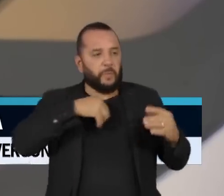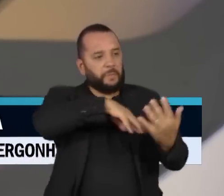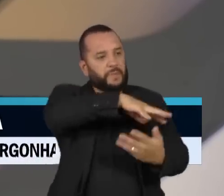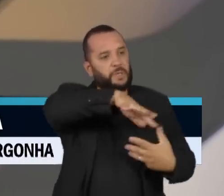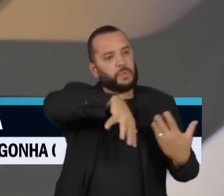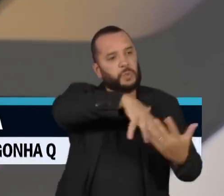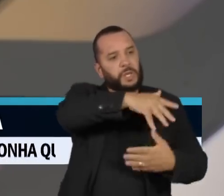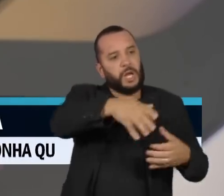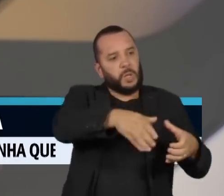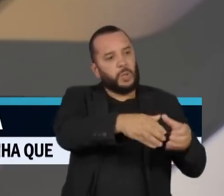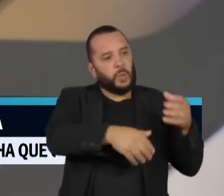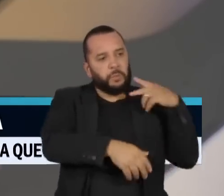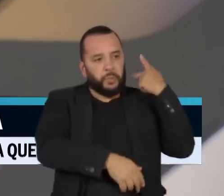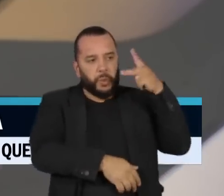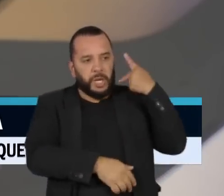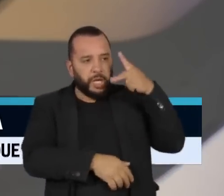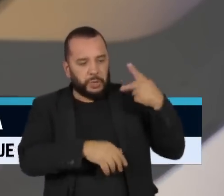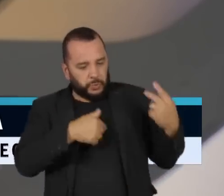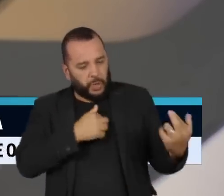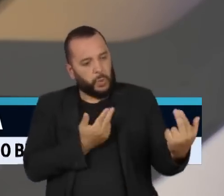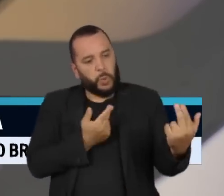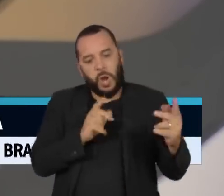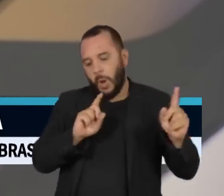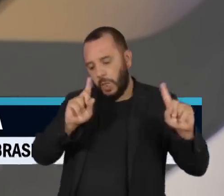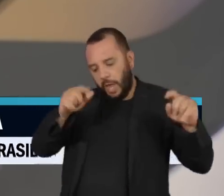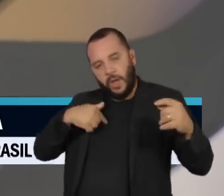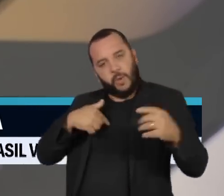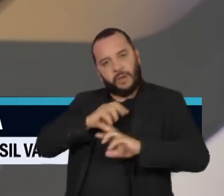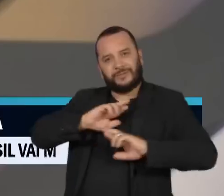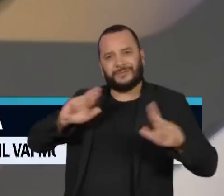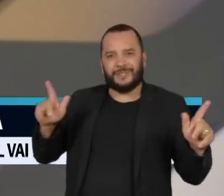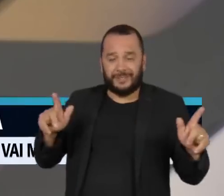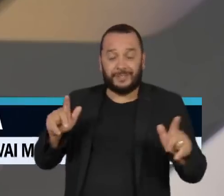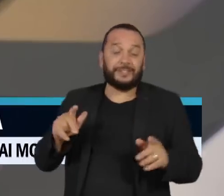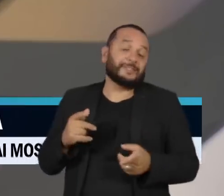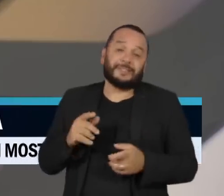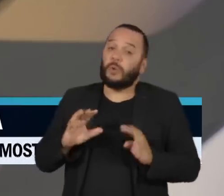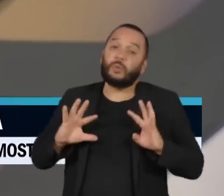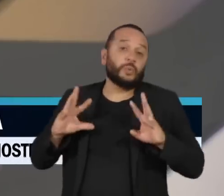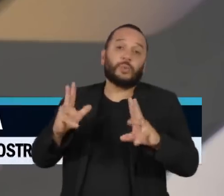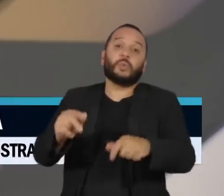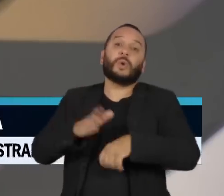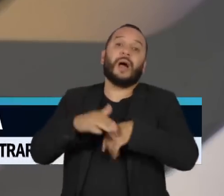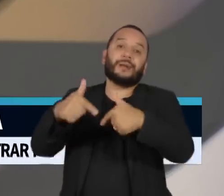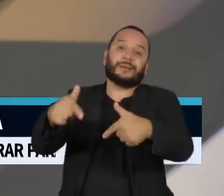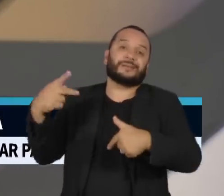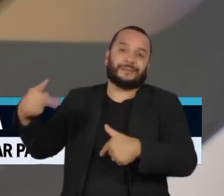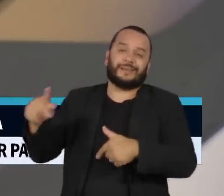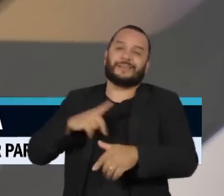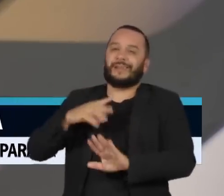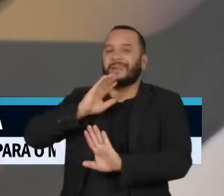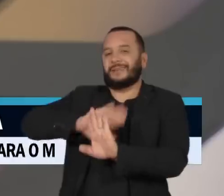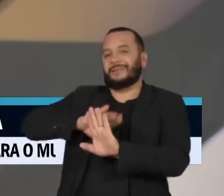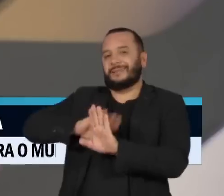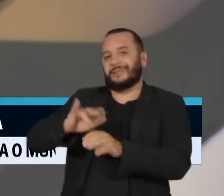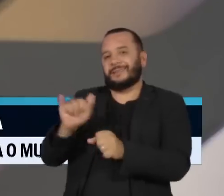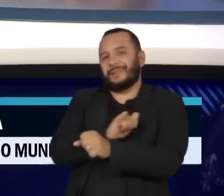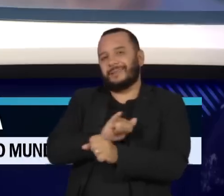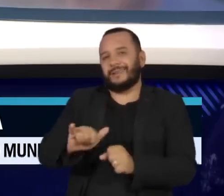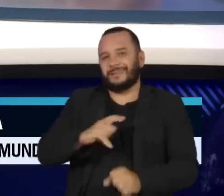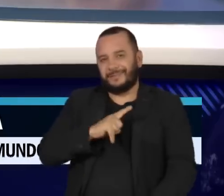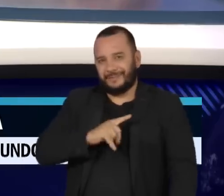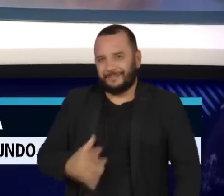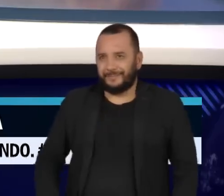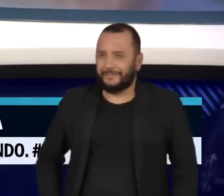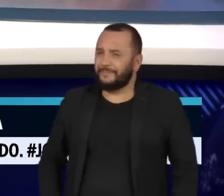Bolsonaro age sem uma estratégia por detrás dessa iniciativa aqui de não dar posse ao Lula. E sobre